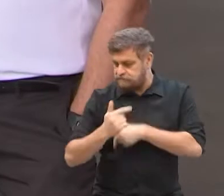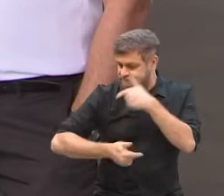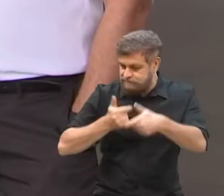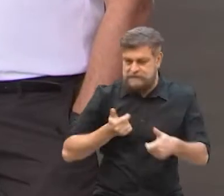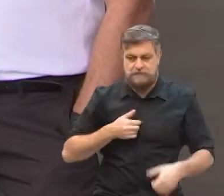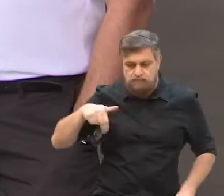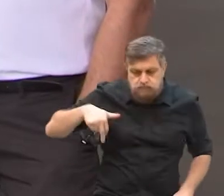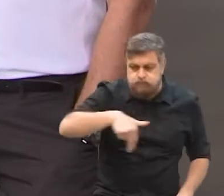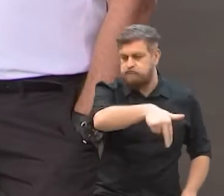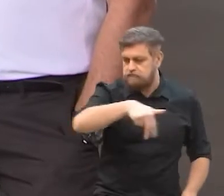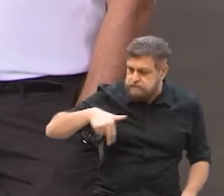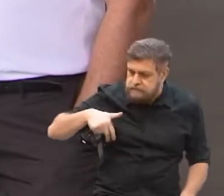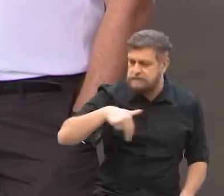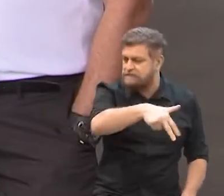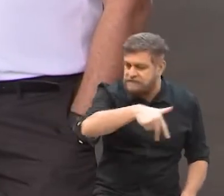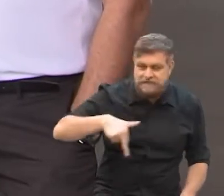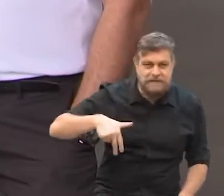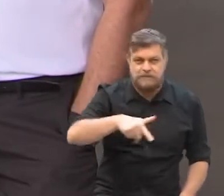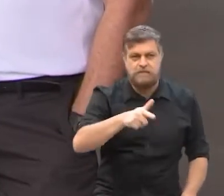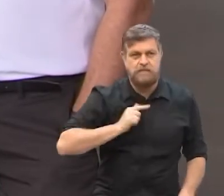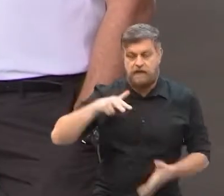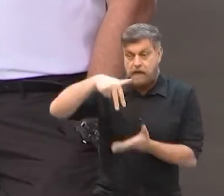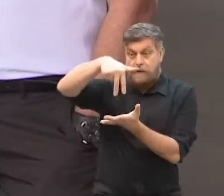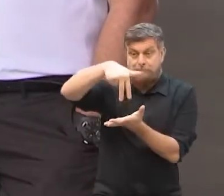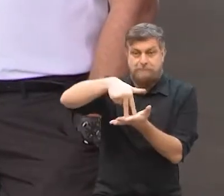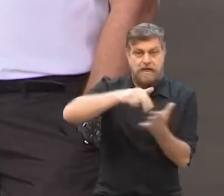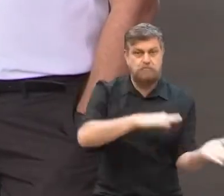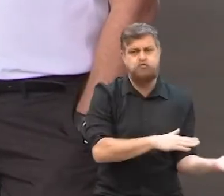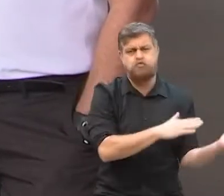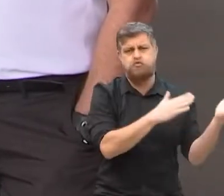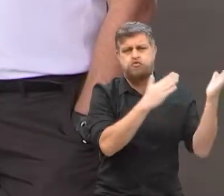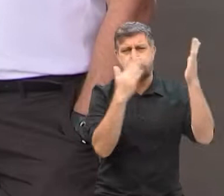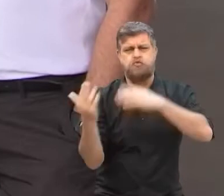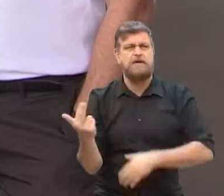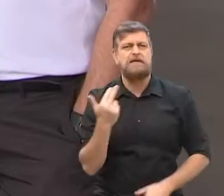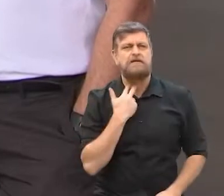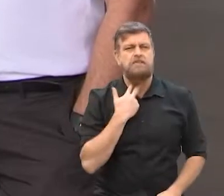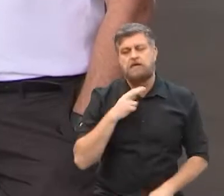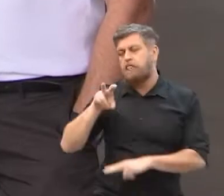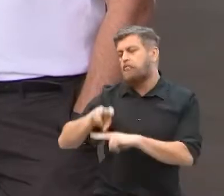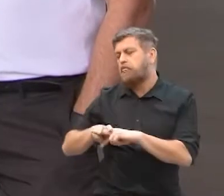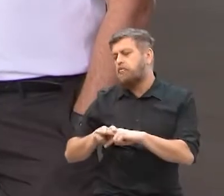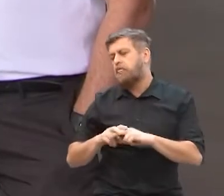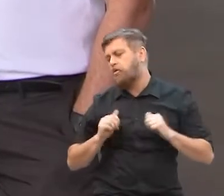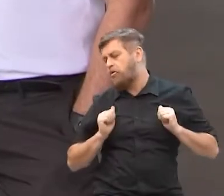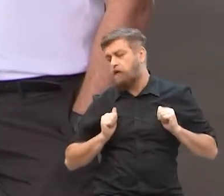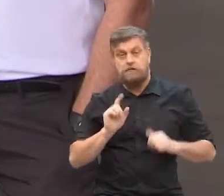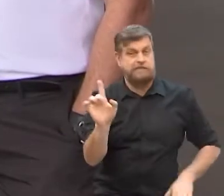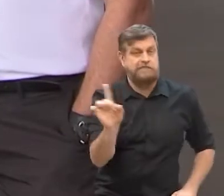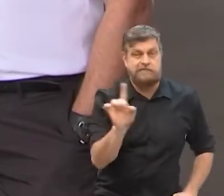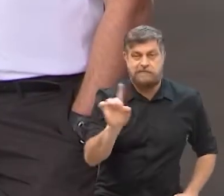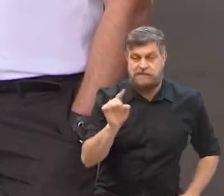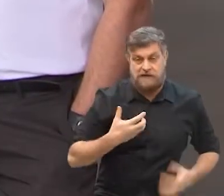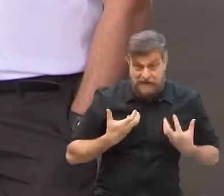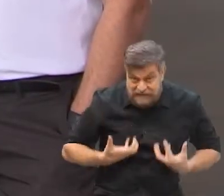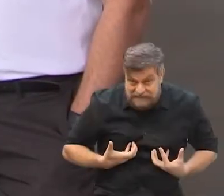até legal, não é? Você fica em pé o tempo todo, né? Não pode ter problema. Você vai pra lá, vai pra cá. Se o cara for meio cansadão, ele não